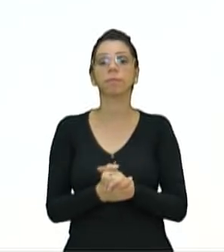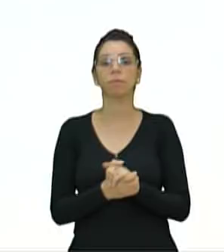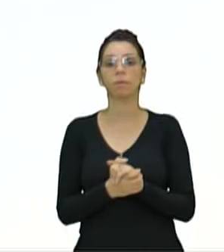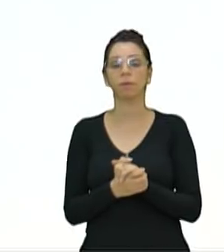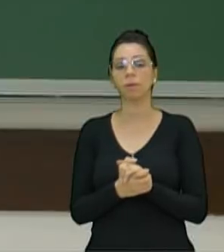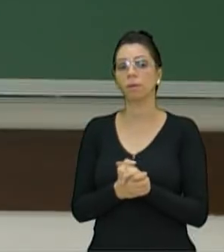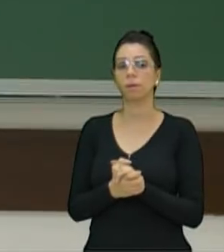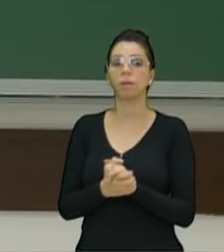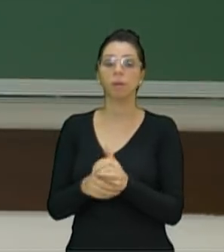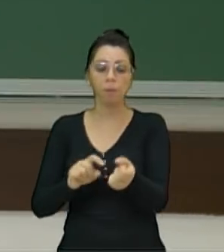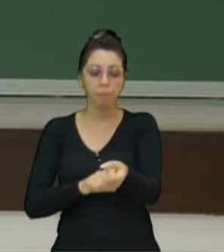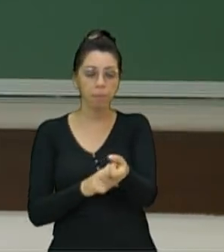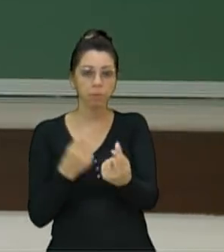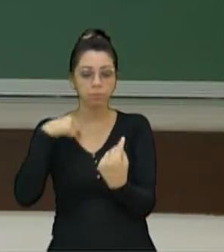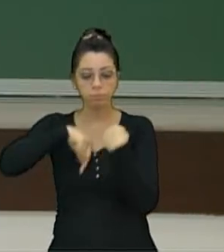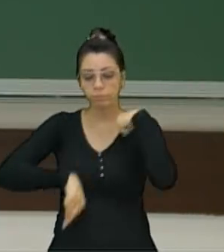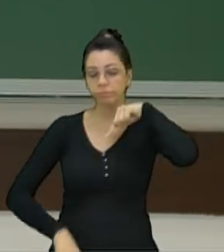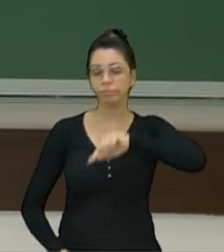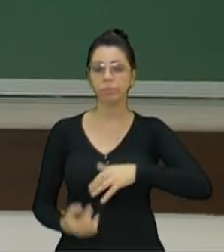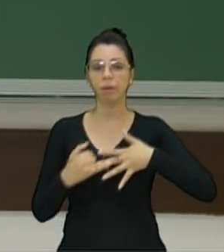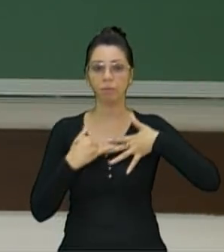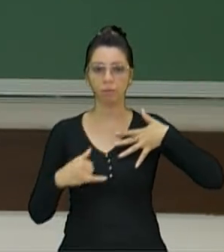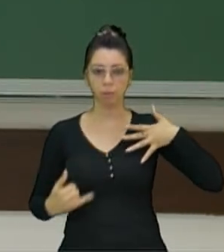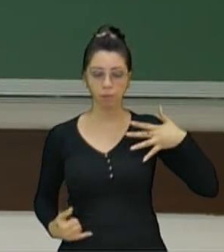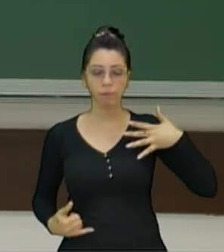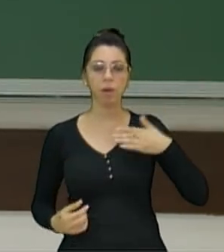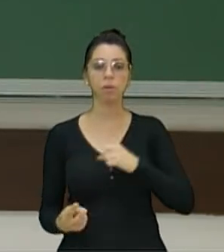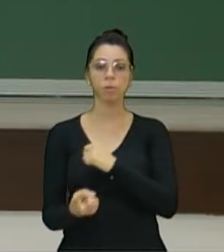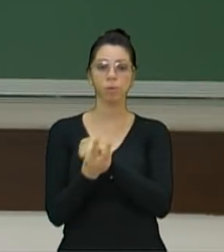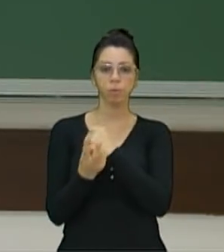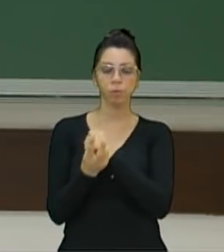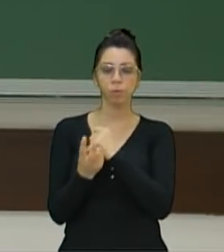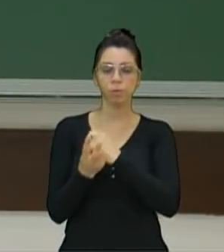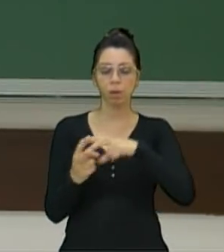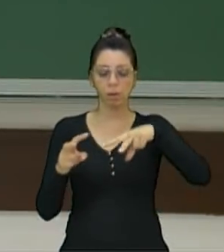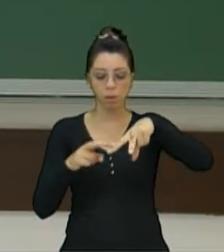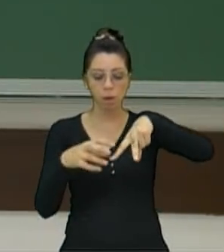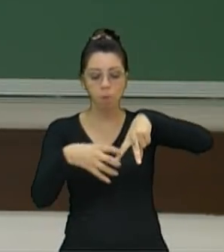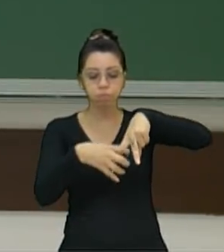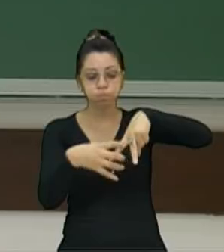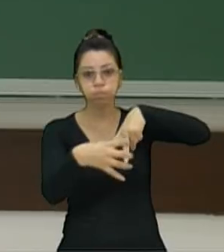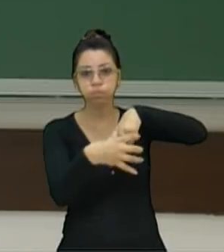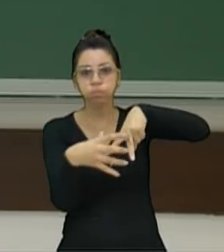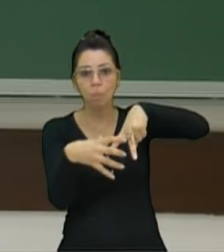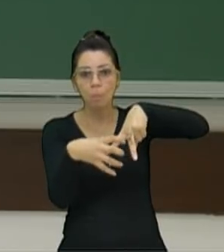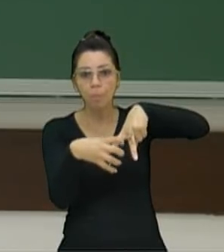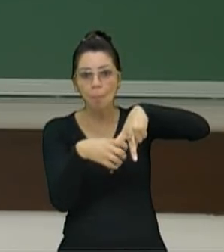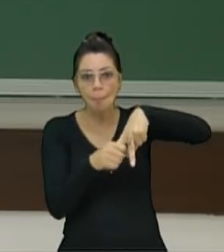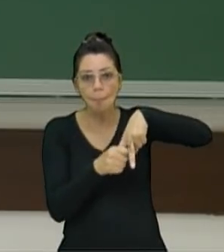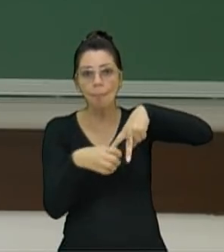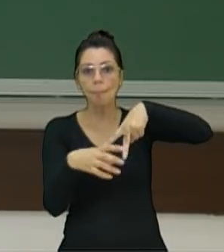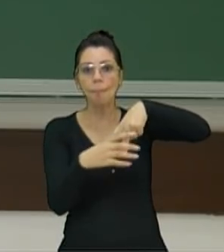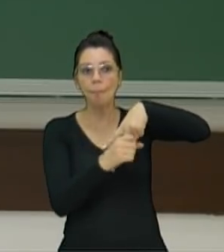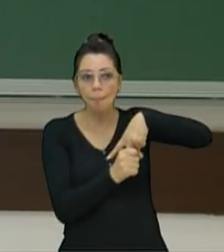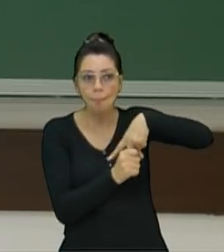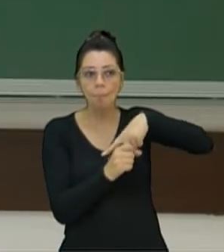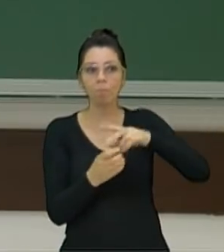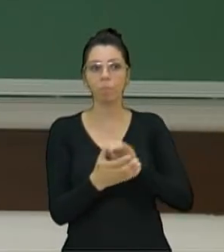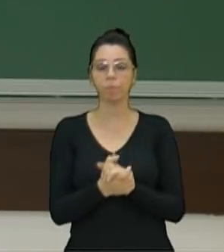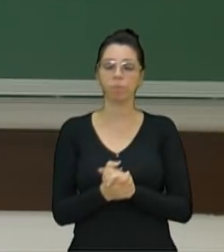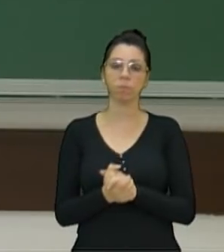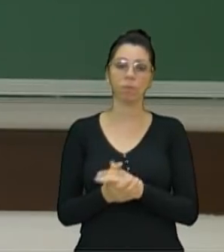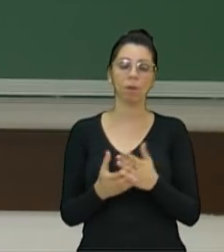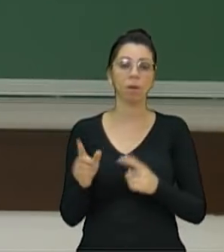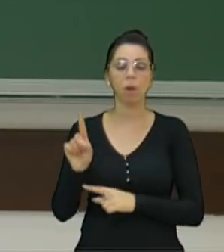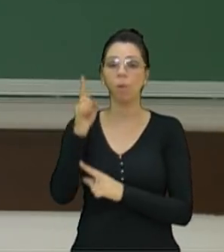que a linfa circule melhor e aí vai ajudar a diminuir esse inchaço, tá? Então, é essa a explicação. E